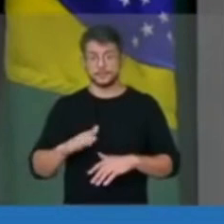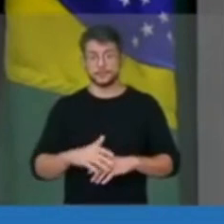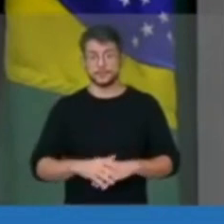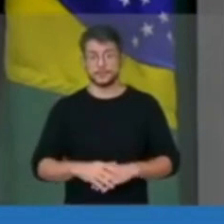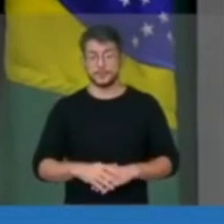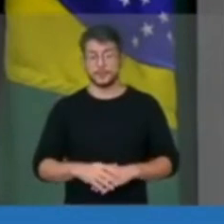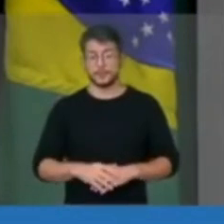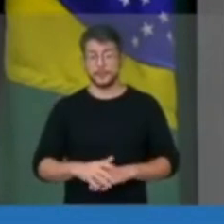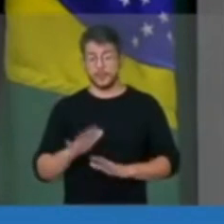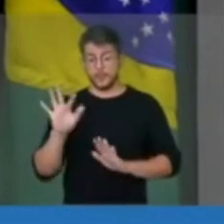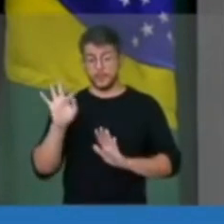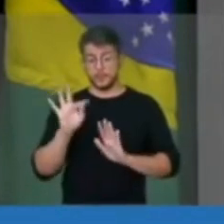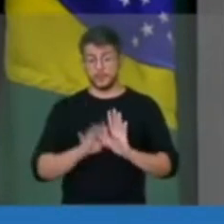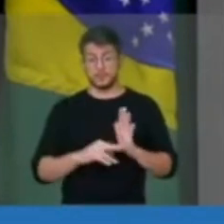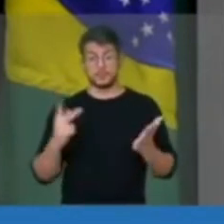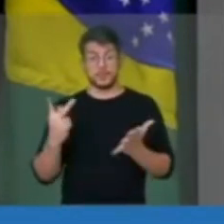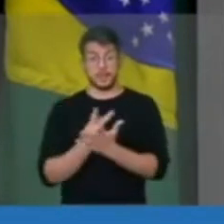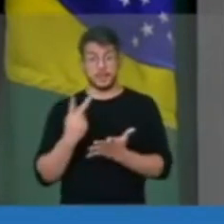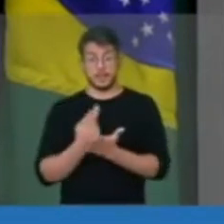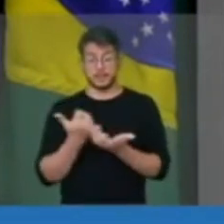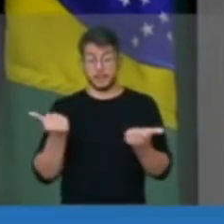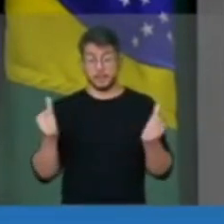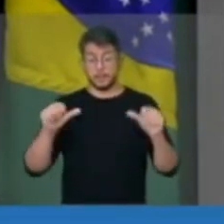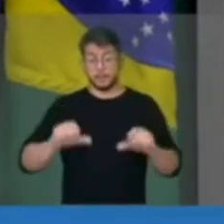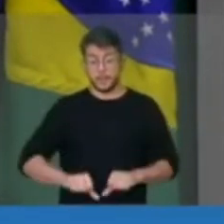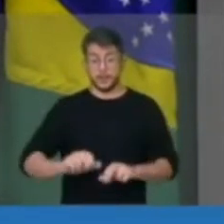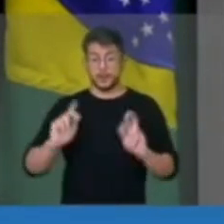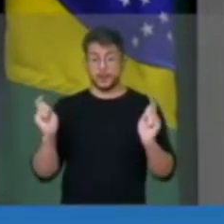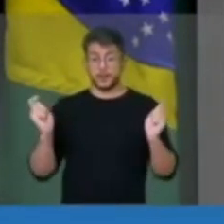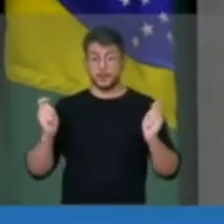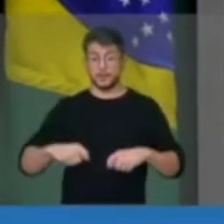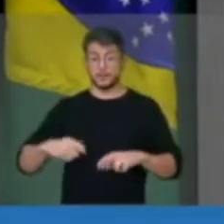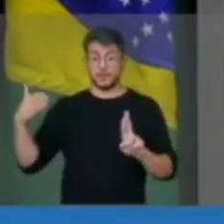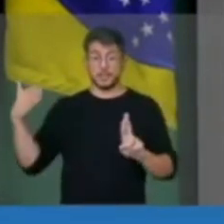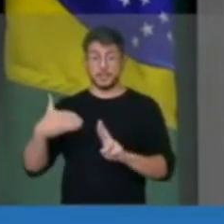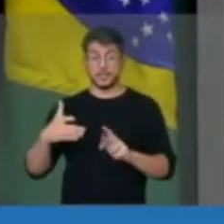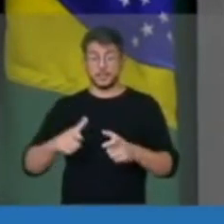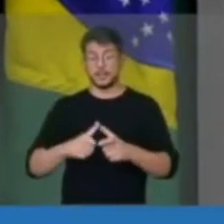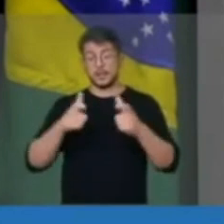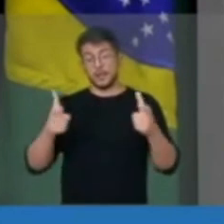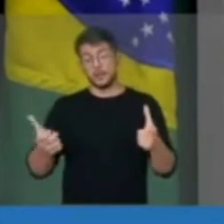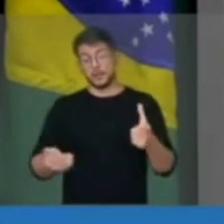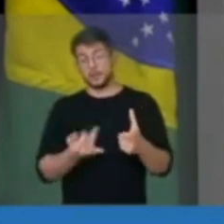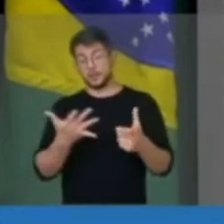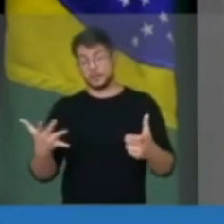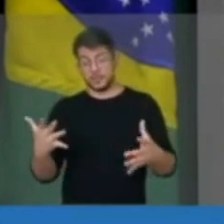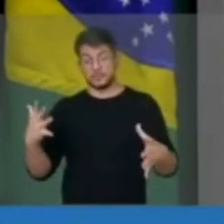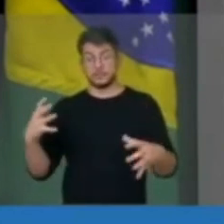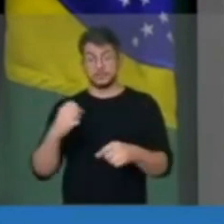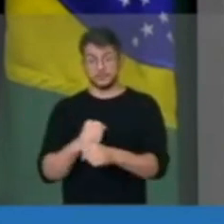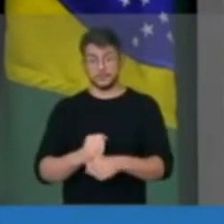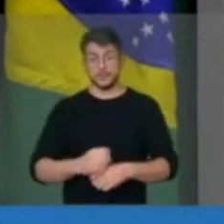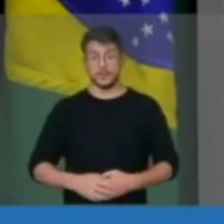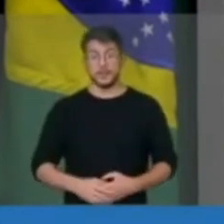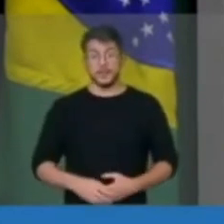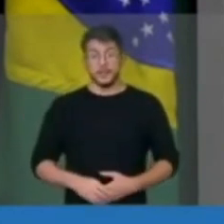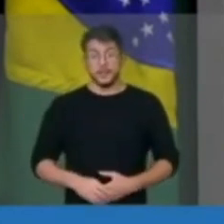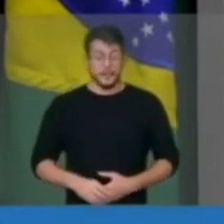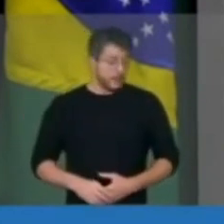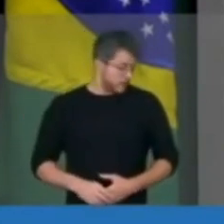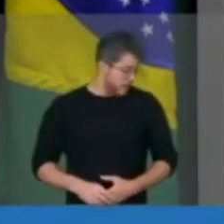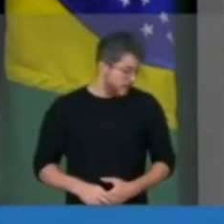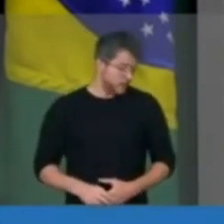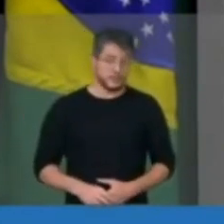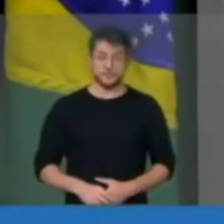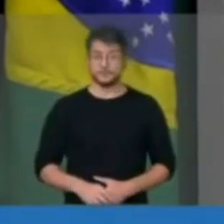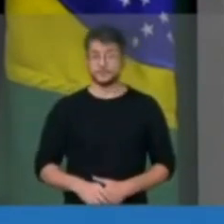Constituição, piorando a representação e ainda aumentando o número total de deputados federais. Eu sou relator na Comissão